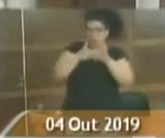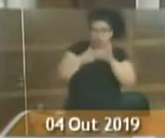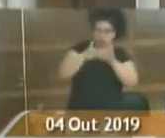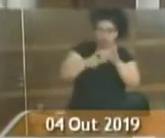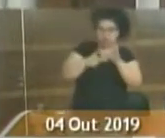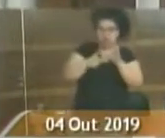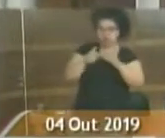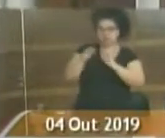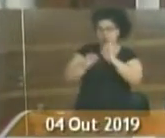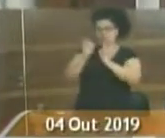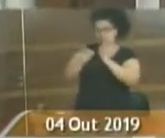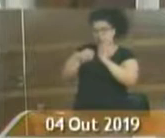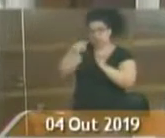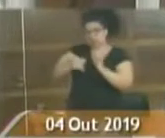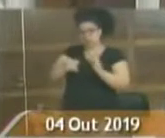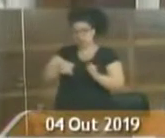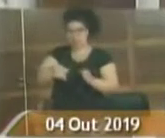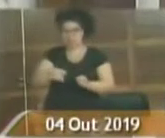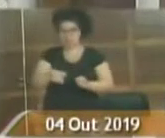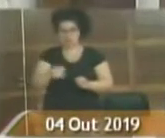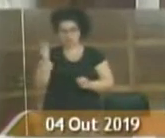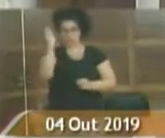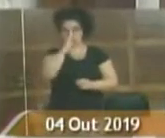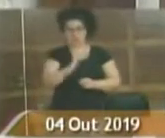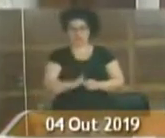esporo, porque ninguém faz isso, isso é um